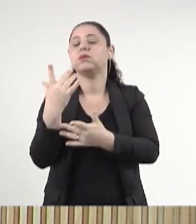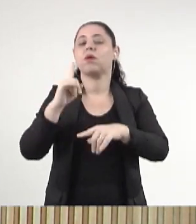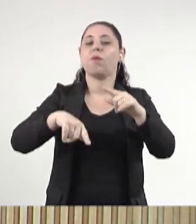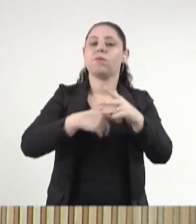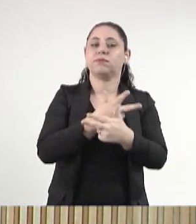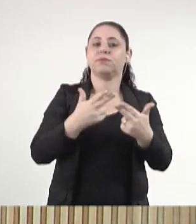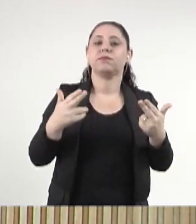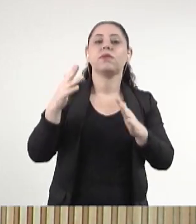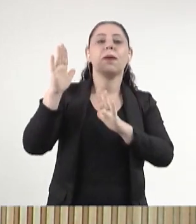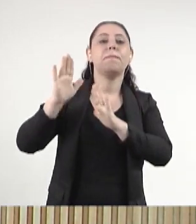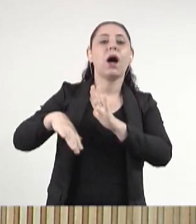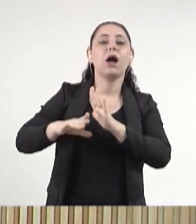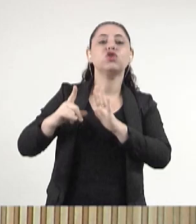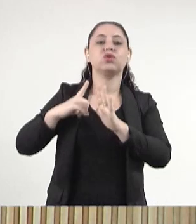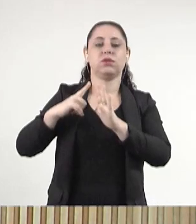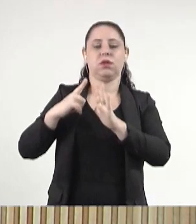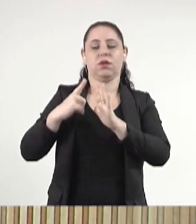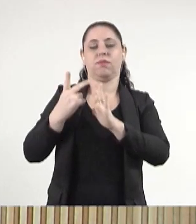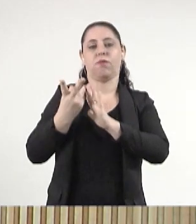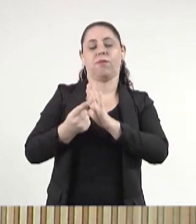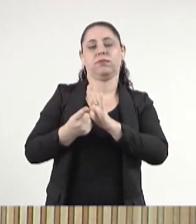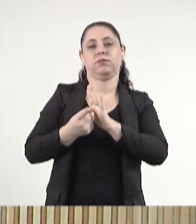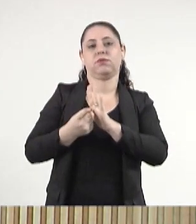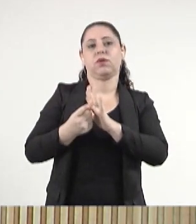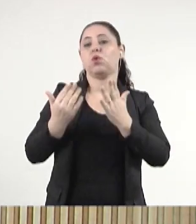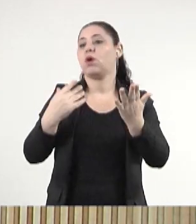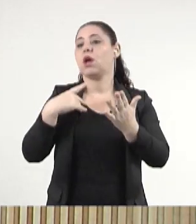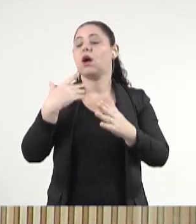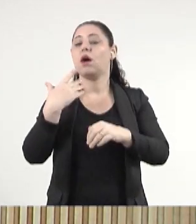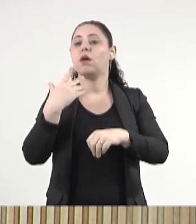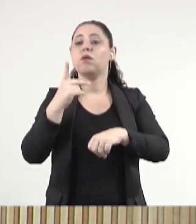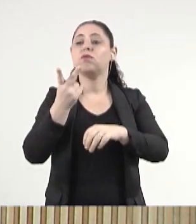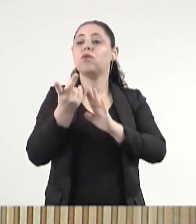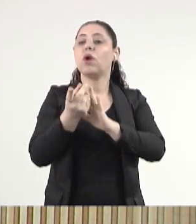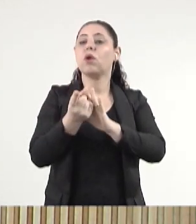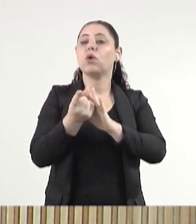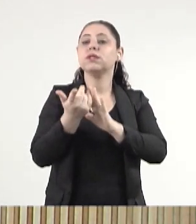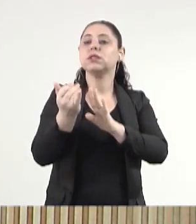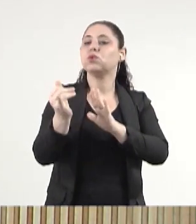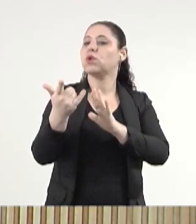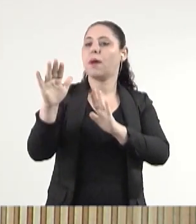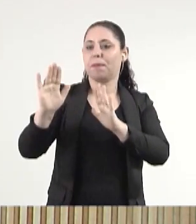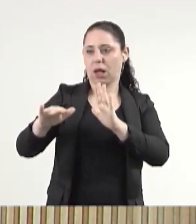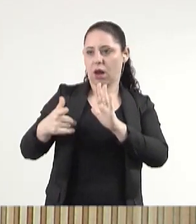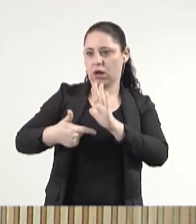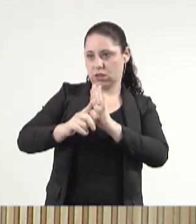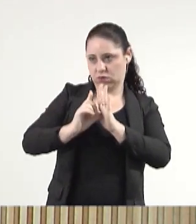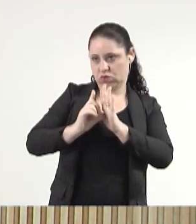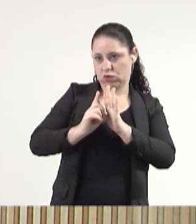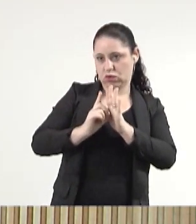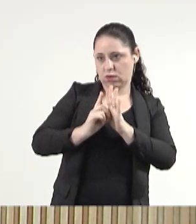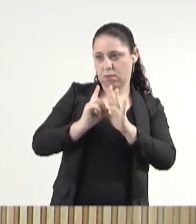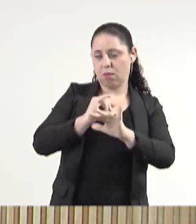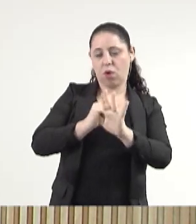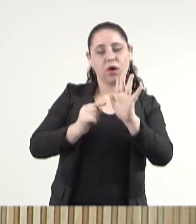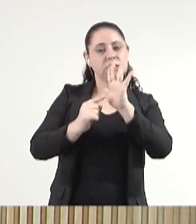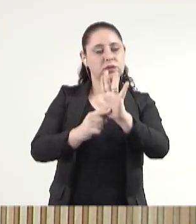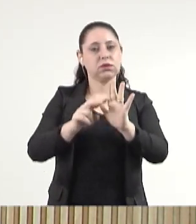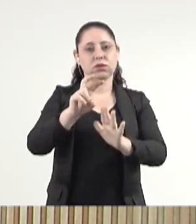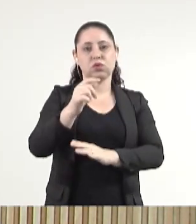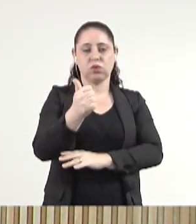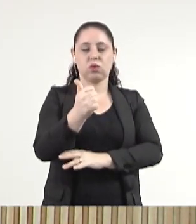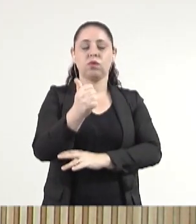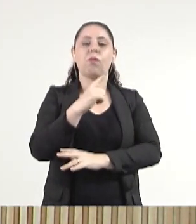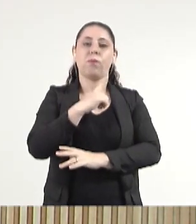estão em promoção e qual é o preço praticado sem desconto de maneira habitual por esse estabelecimento. Projeto de Lei 51,